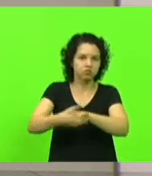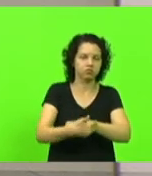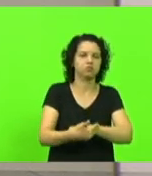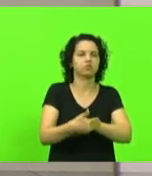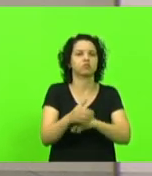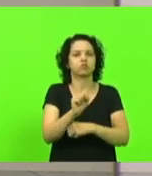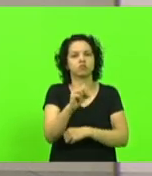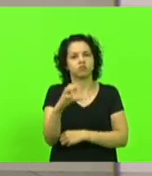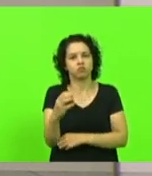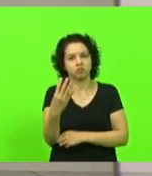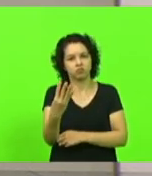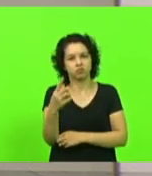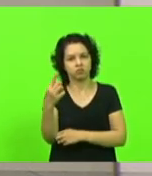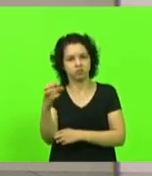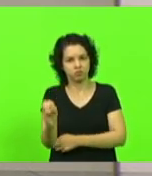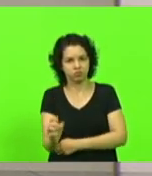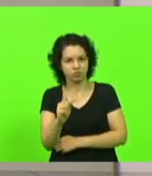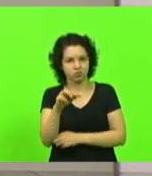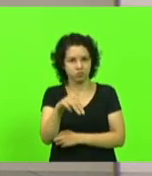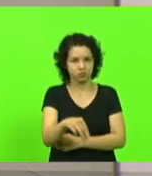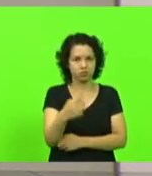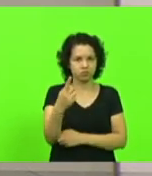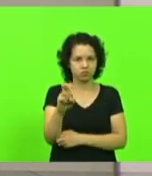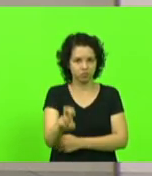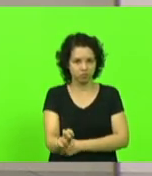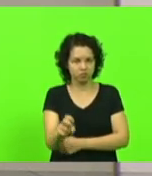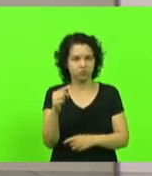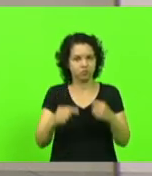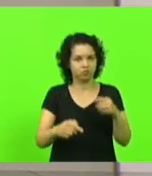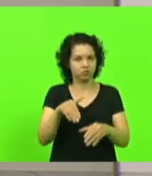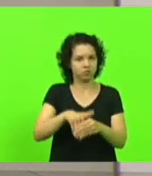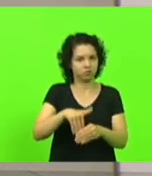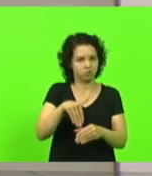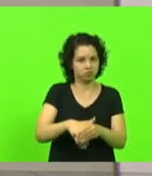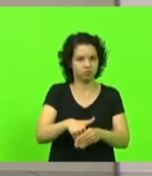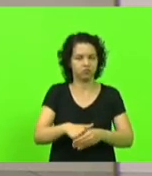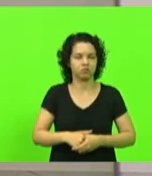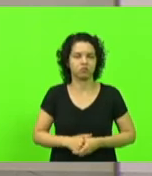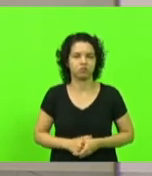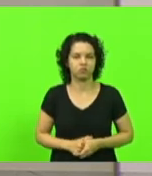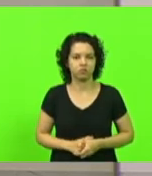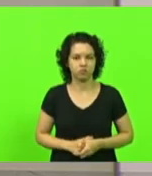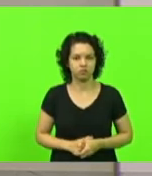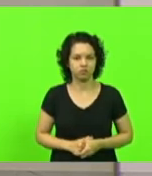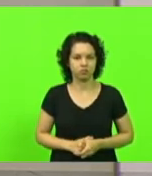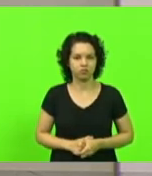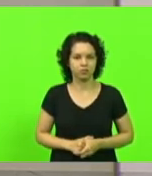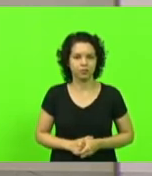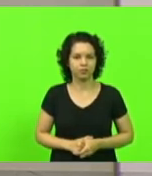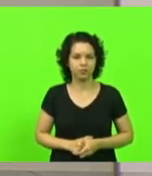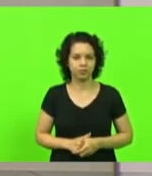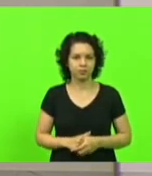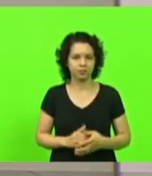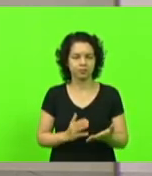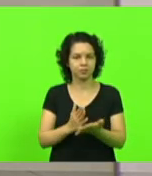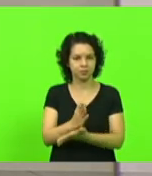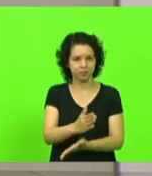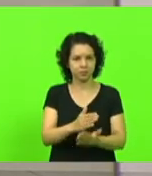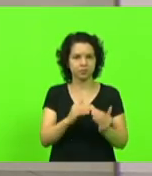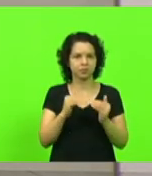quilômetro 15, em discussão. Não havendo quem queira discutir, em votação. Deputados que aprovam, permaneçam como se encontram. Aprovado